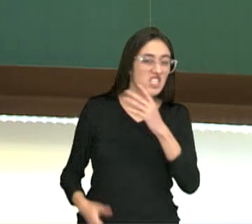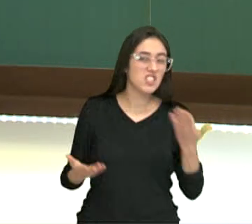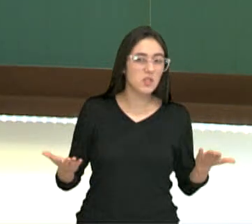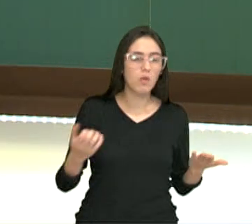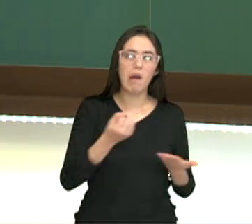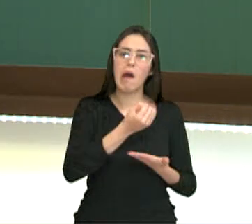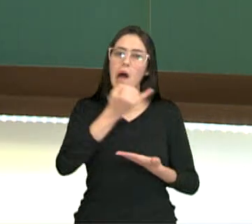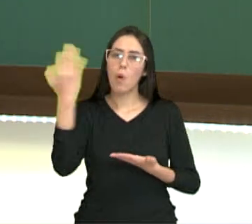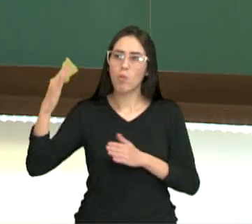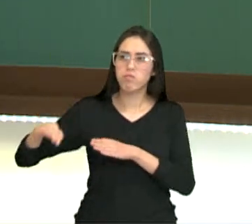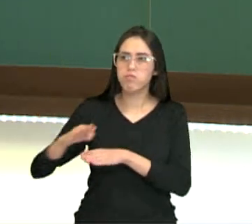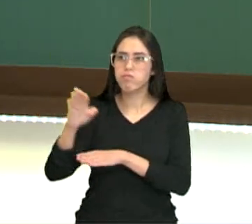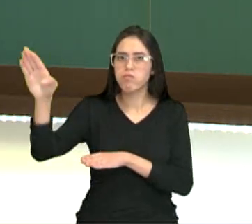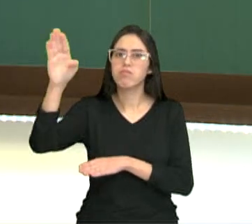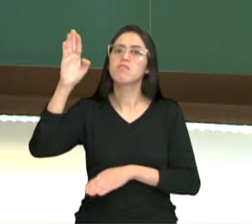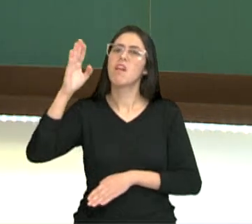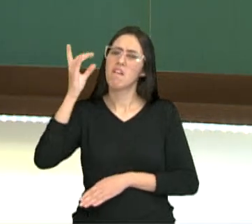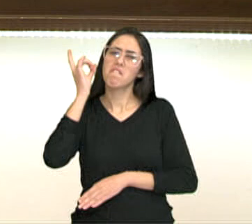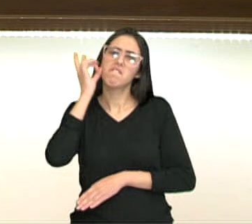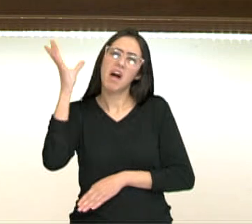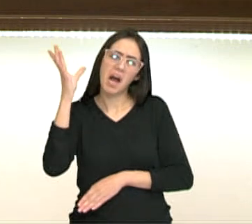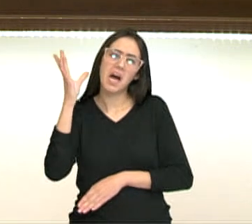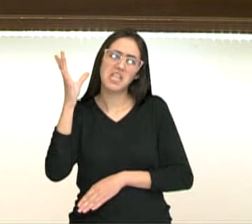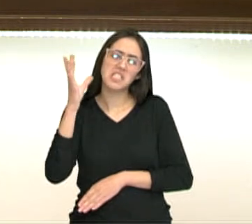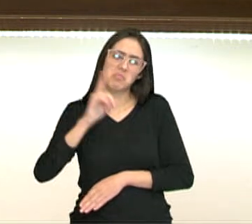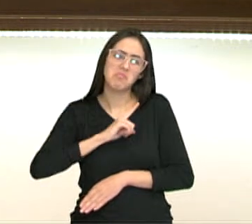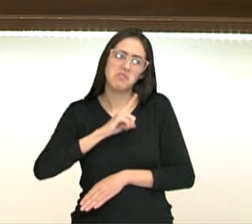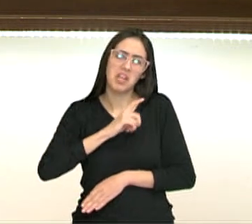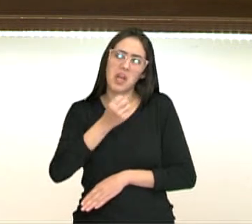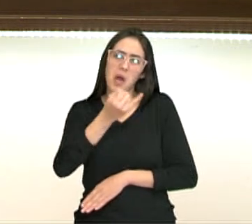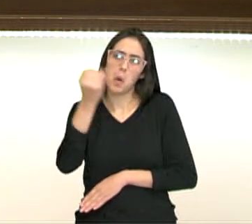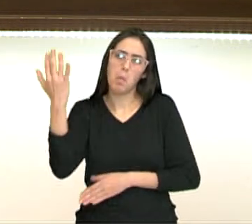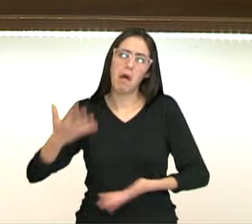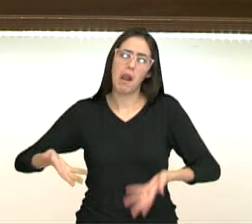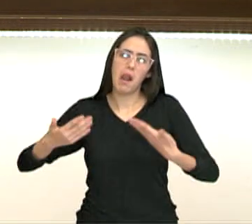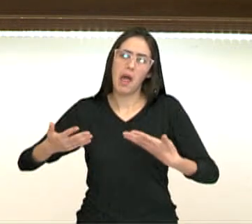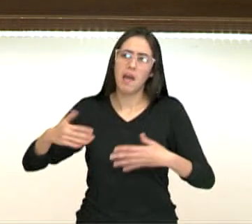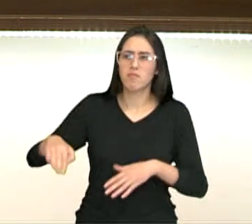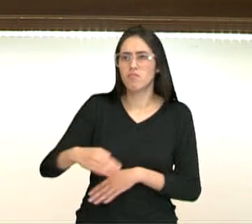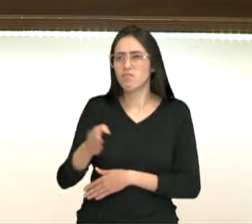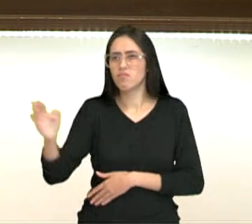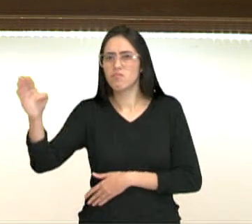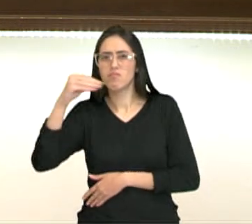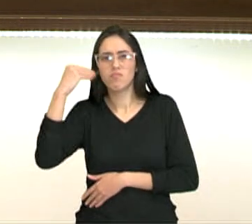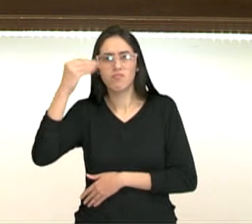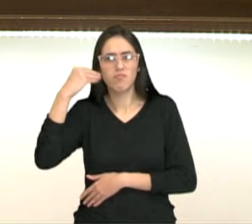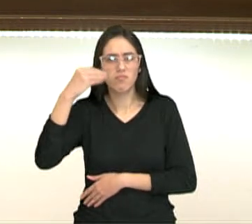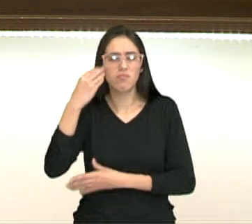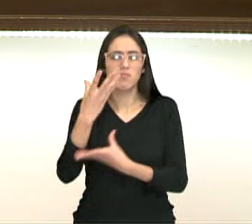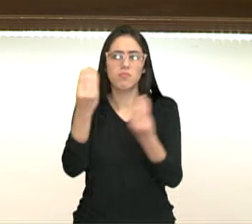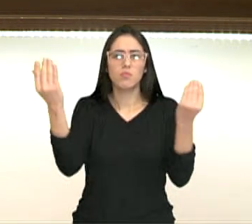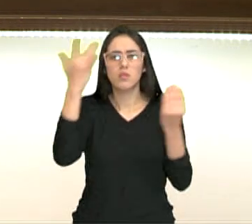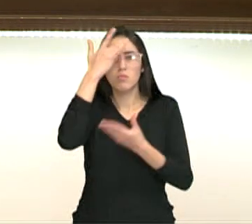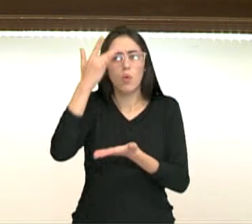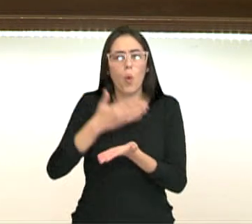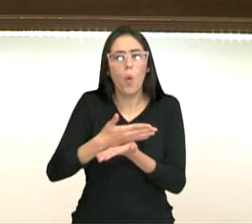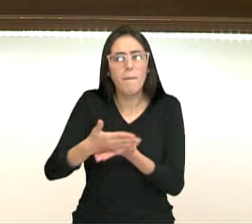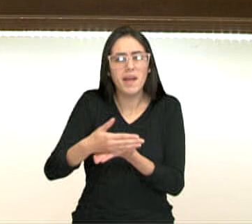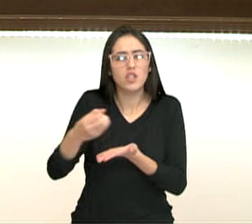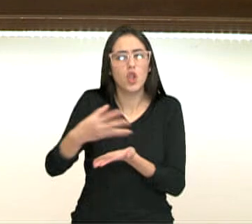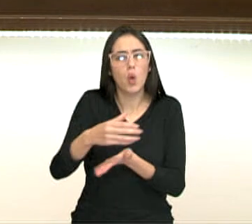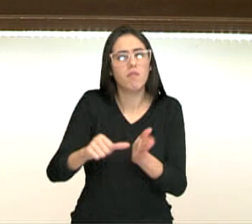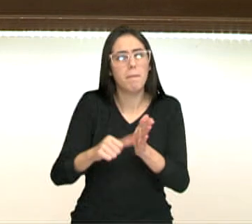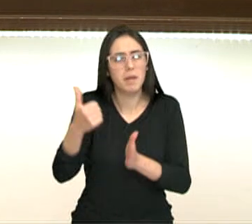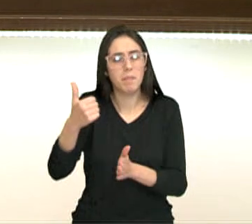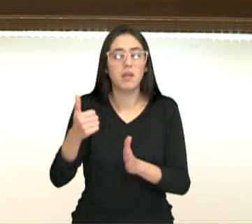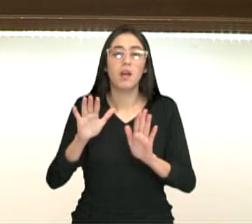trilhas podem ser mais fáceis e essas trilhas mais fáceis podem ajudar muitos atletas iniciantes. Algumas outras